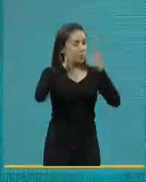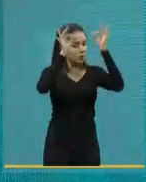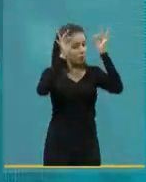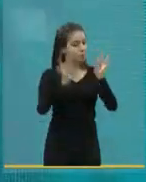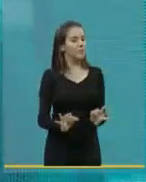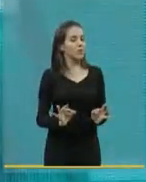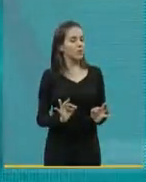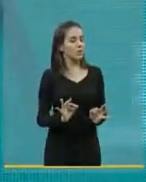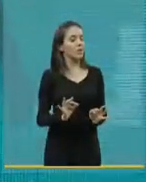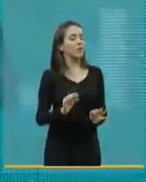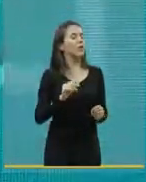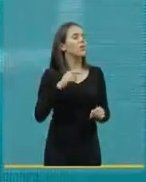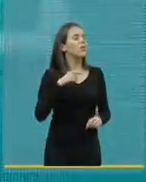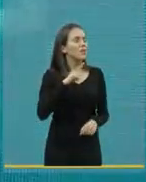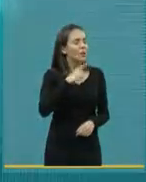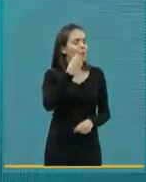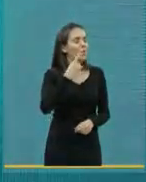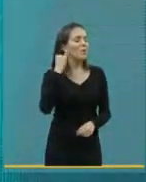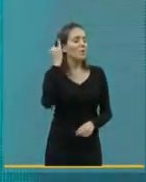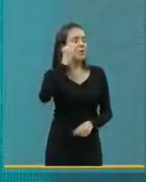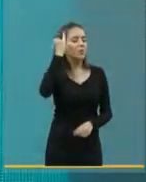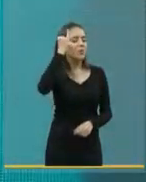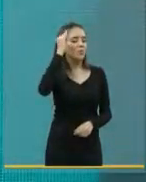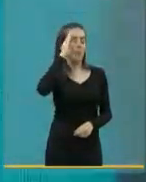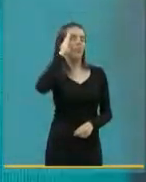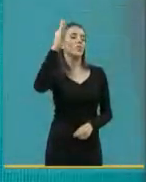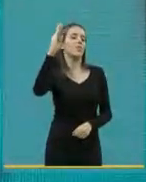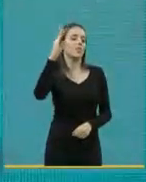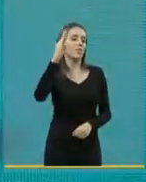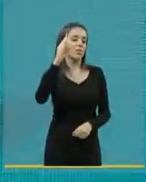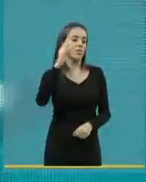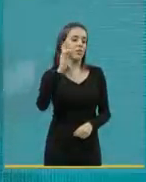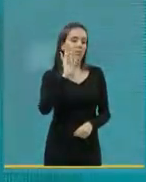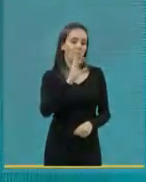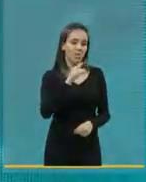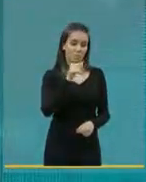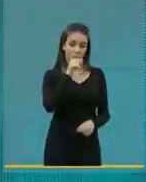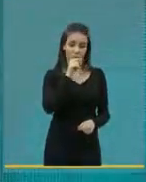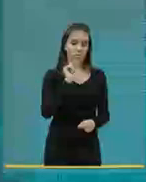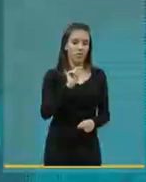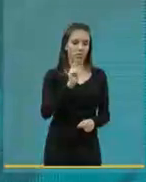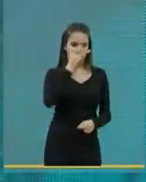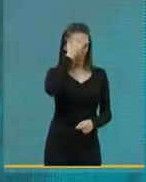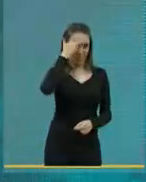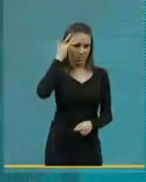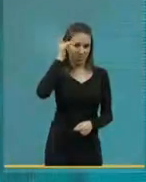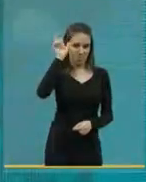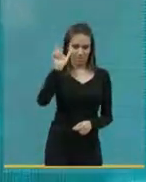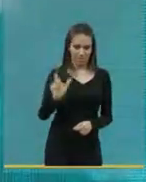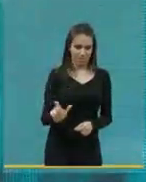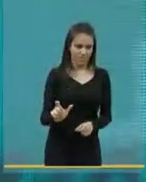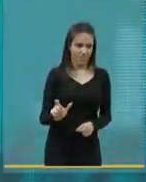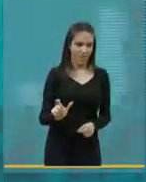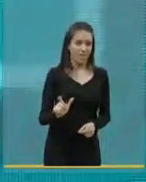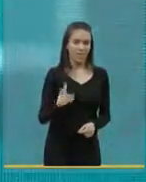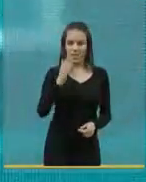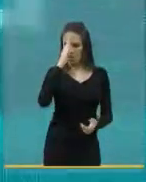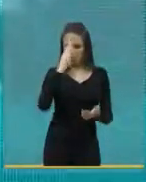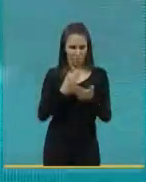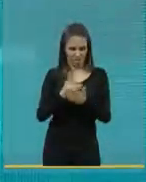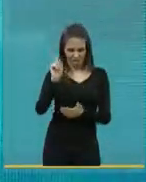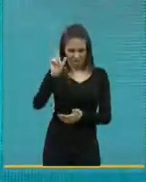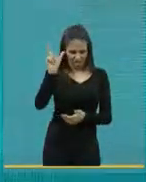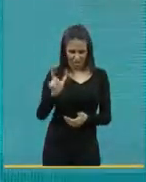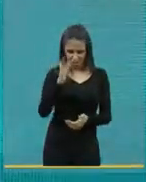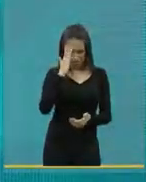com uma coisa fundamental que nada disso vai funcionar se não existir credibilidade